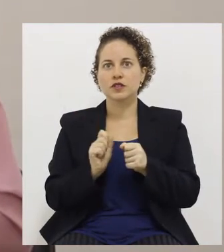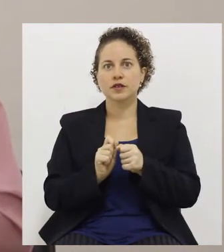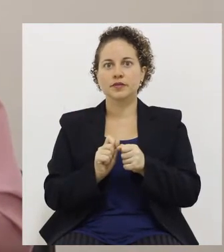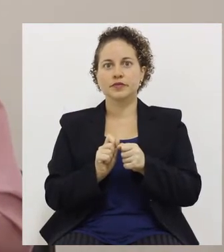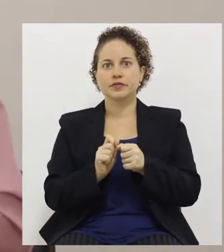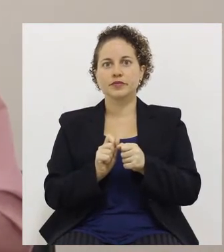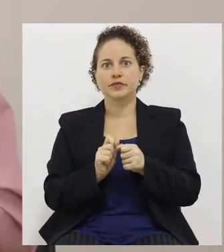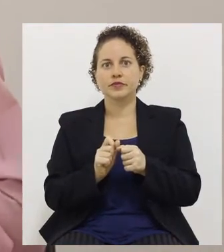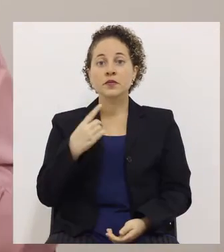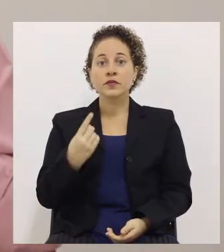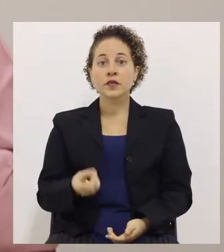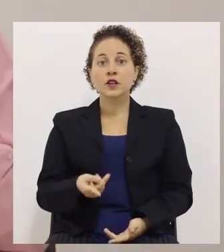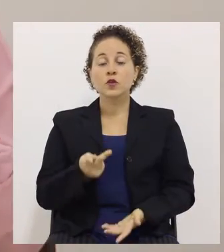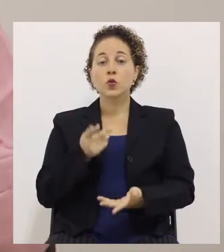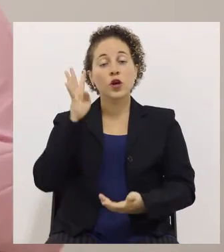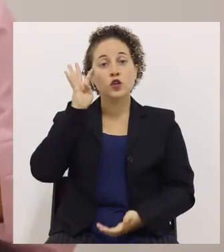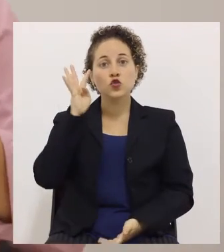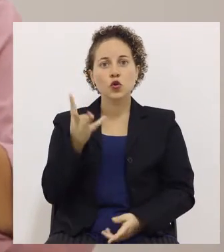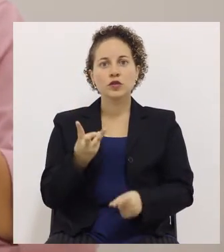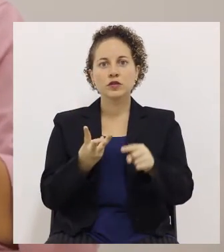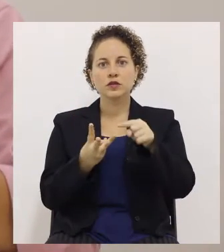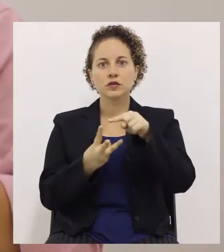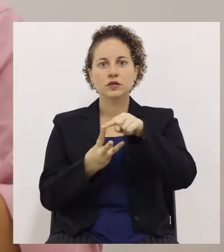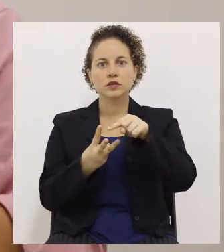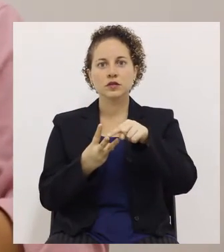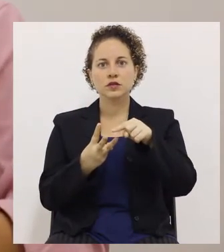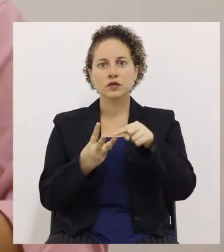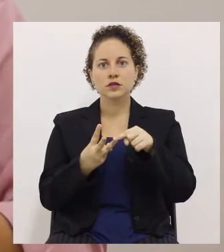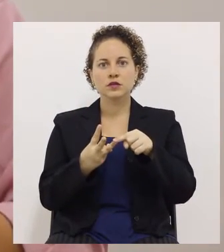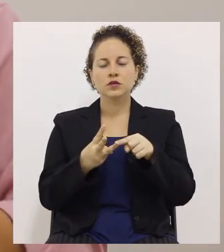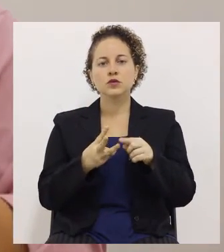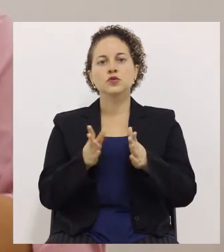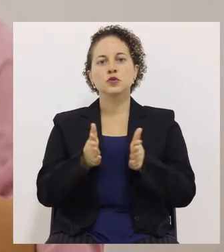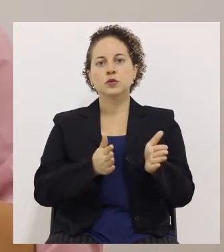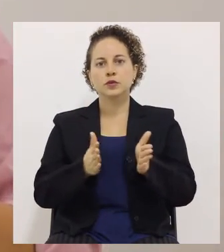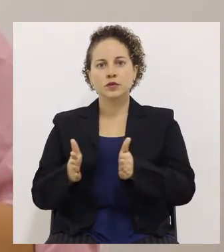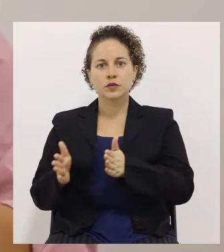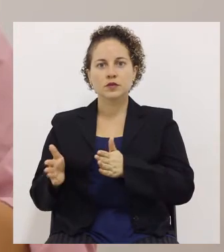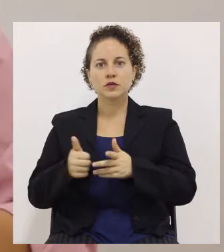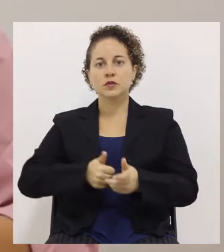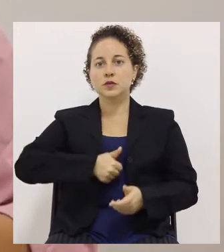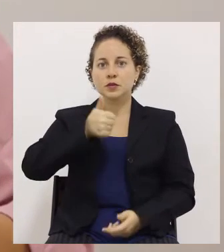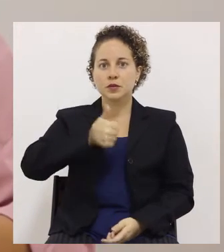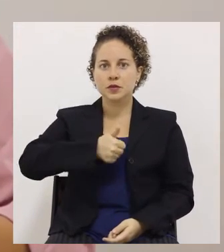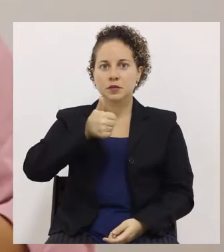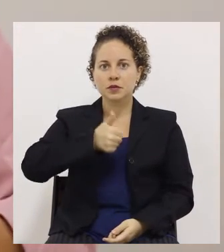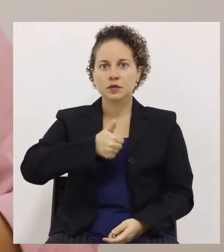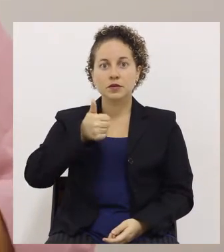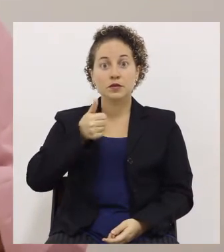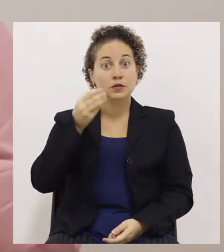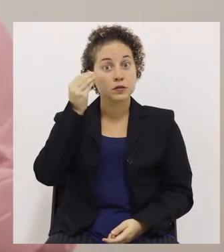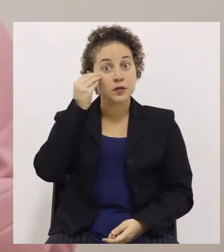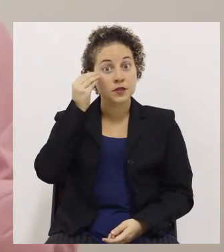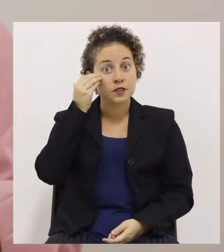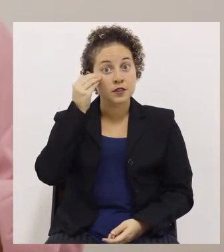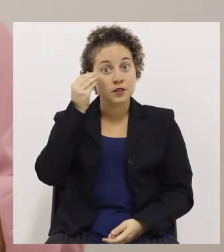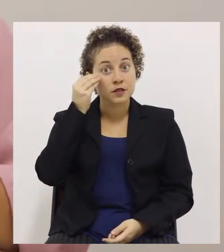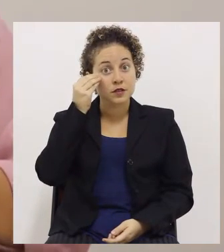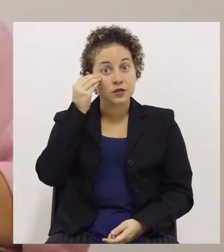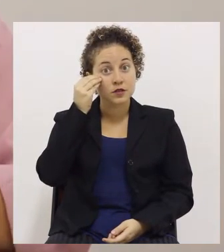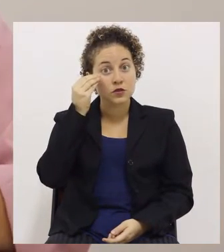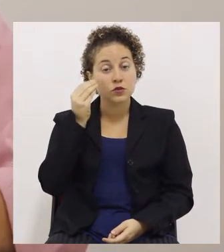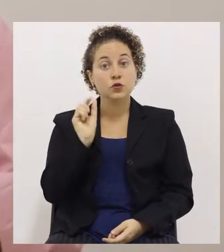posso fazer. É um método solução que envolve 3 grandes processos ou passos. O primeiro deles é o seguinte: